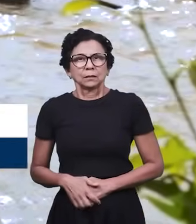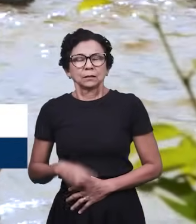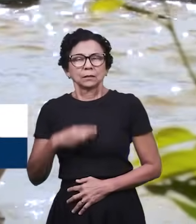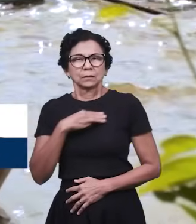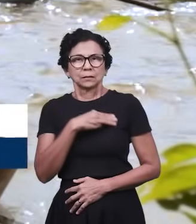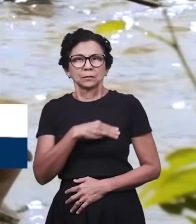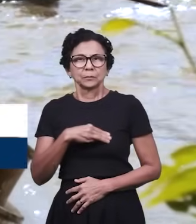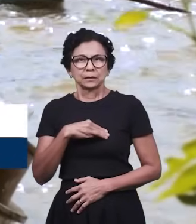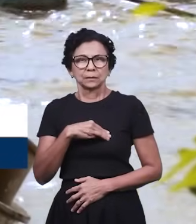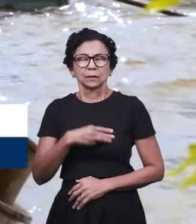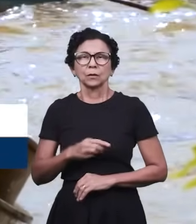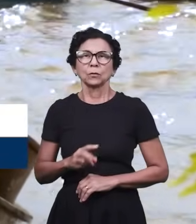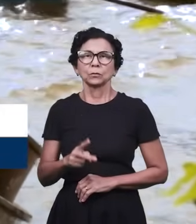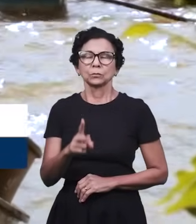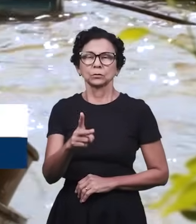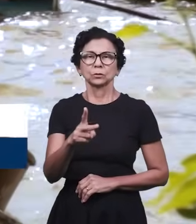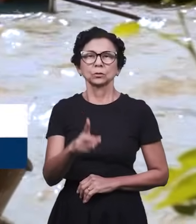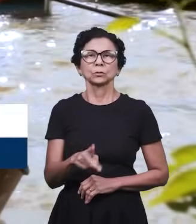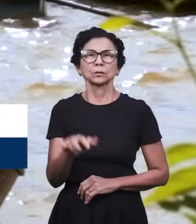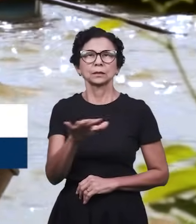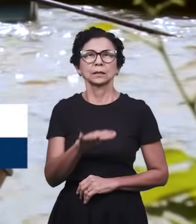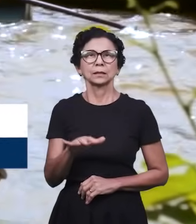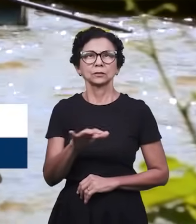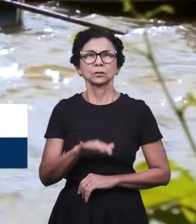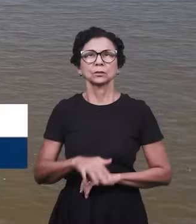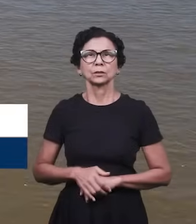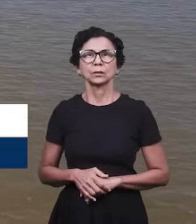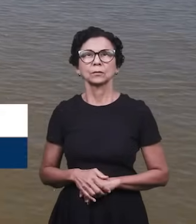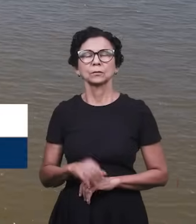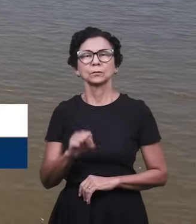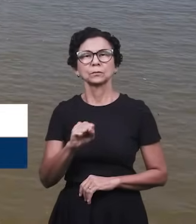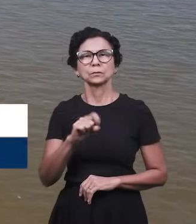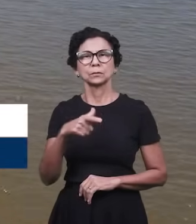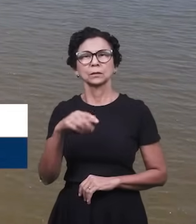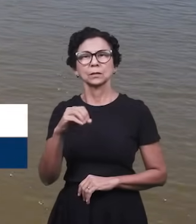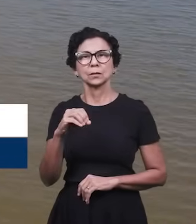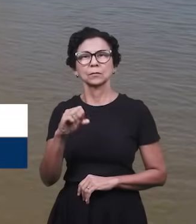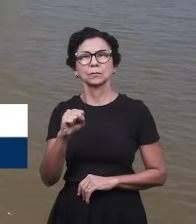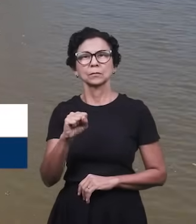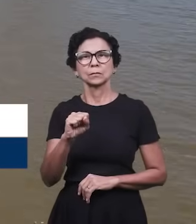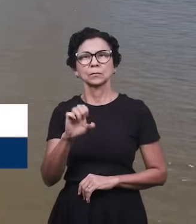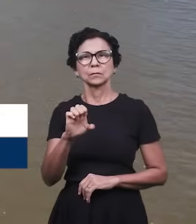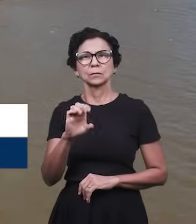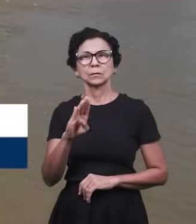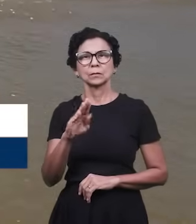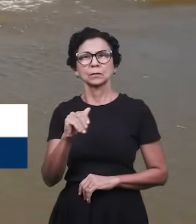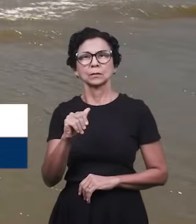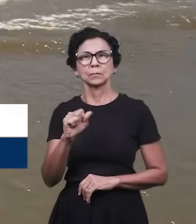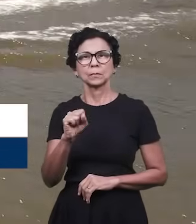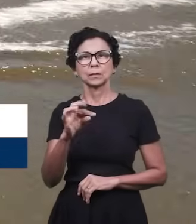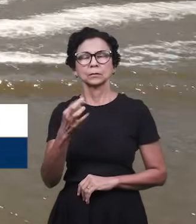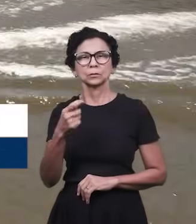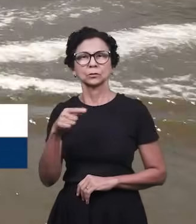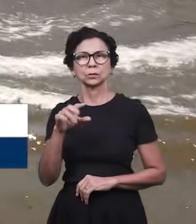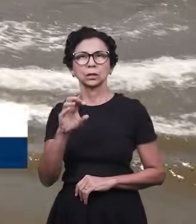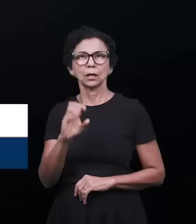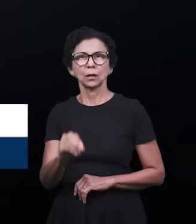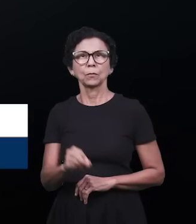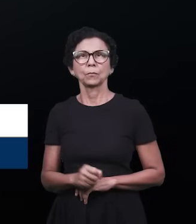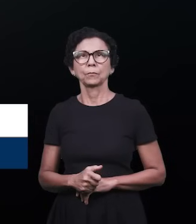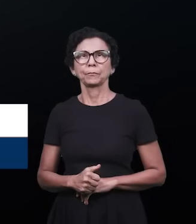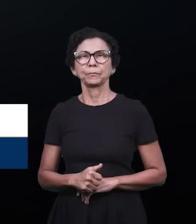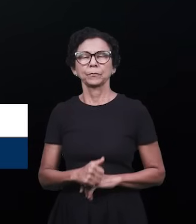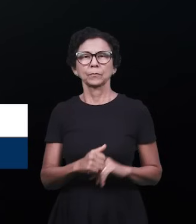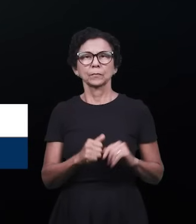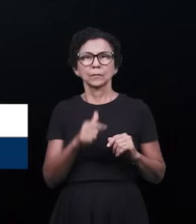São Sebastião da Boa Vista, onde as casas ficam à beira do rio e, de igual forma, a igreja dessa localização.